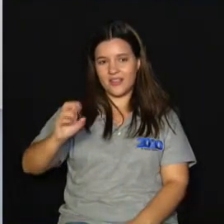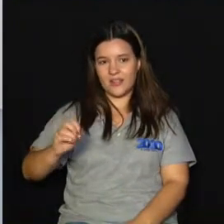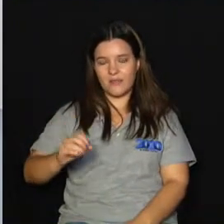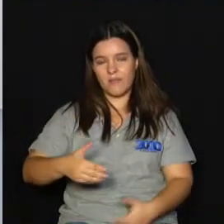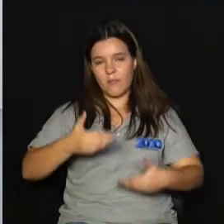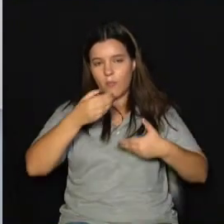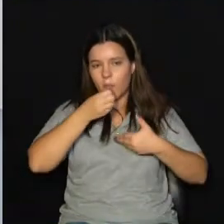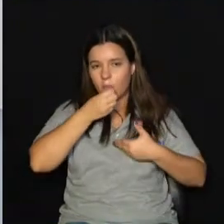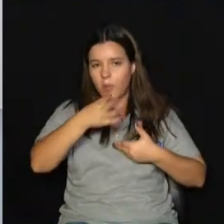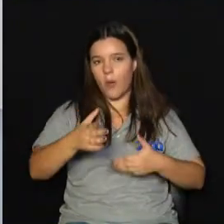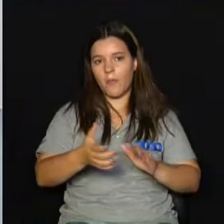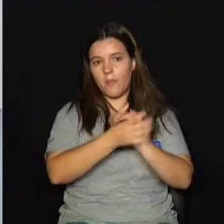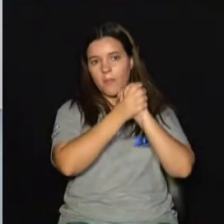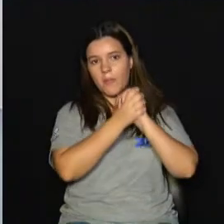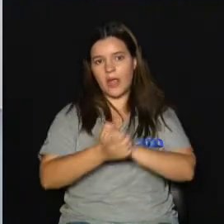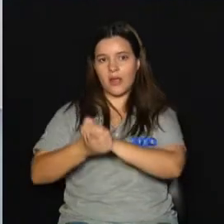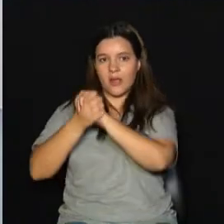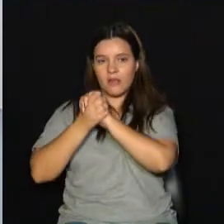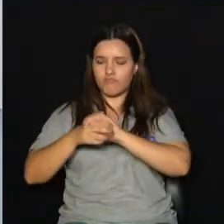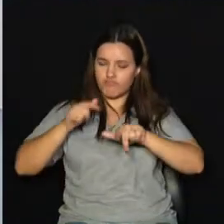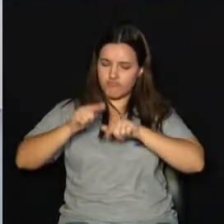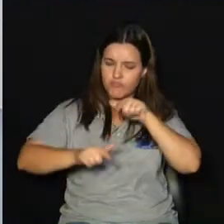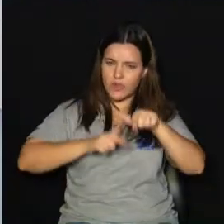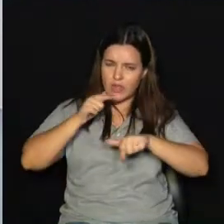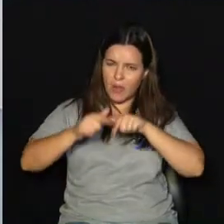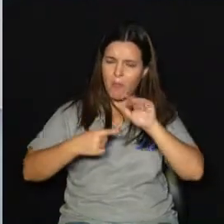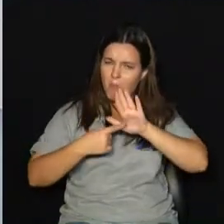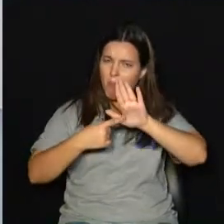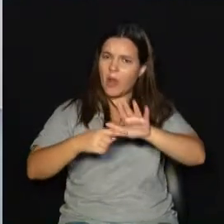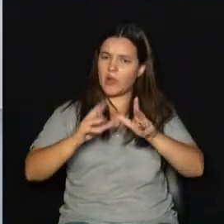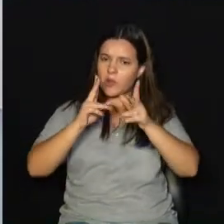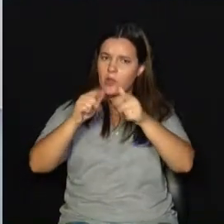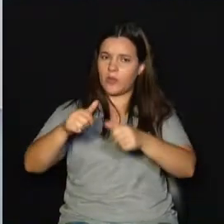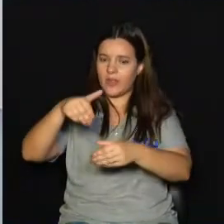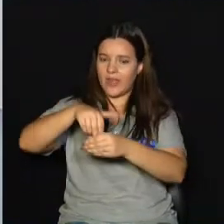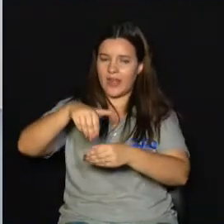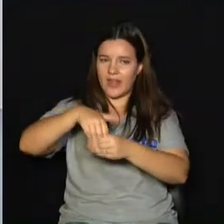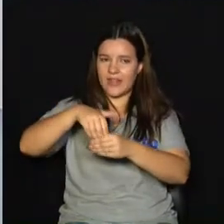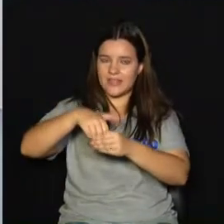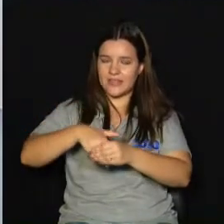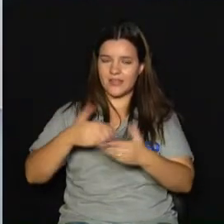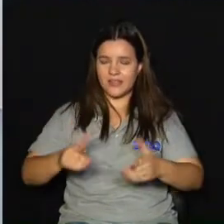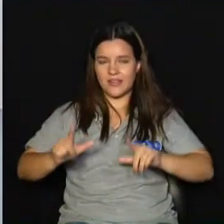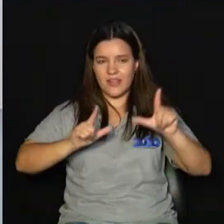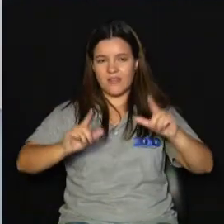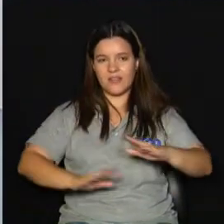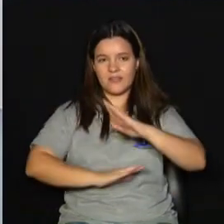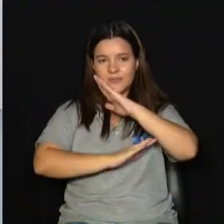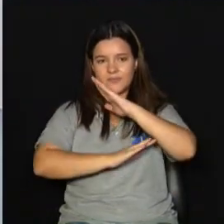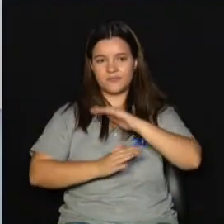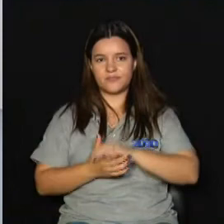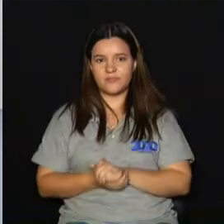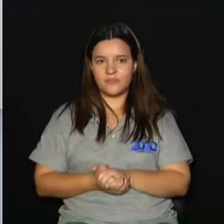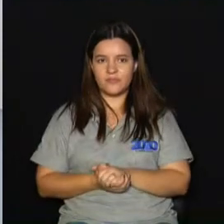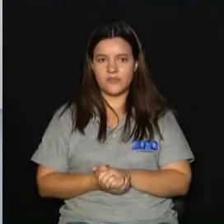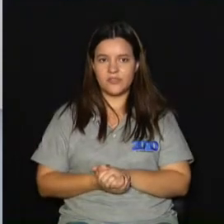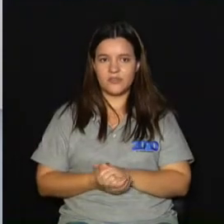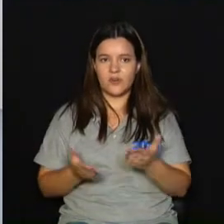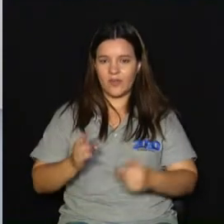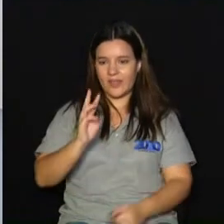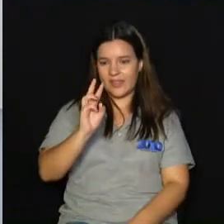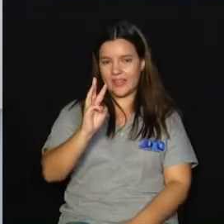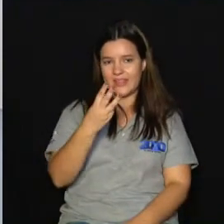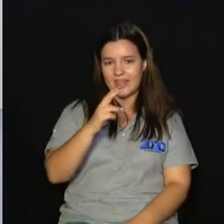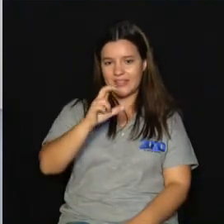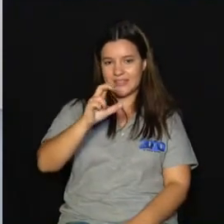muito bom, parabéns por toda a cobertura da TV Câmara Campinas. Continue nos acompanhando, a gente vai fazer o seguinte, 3 horas e